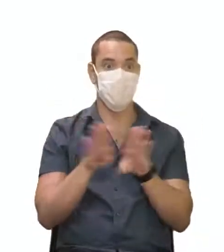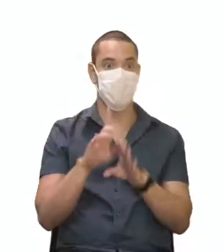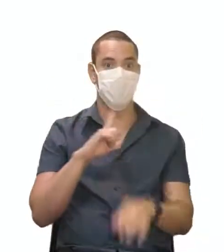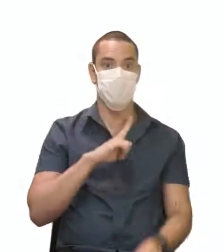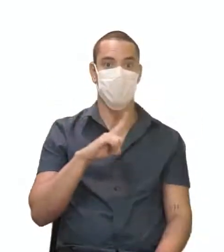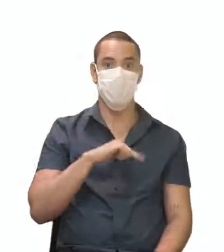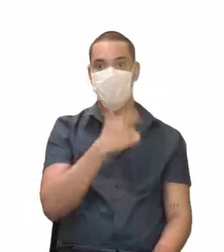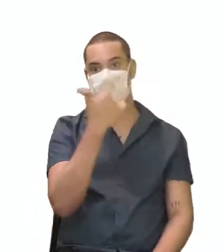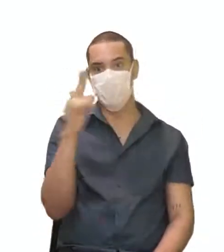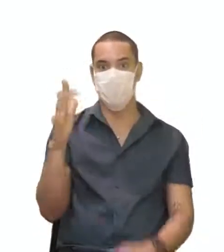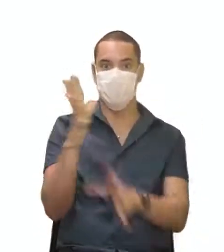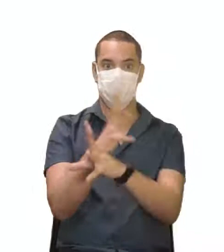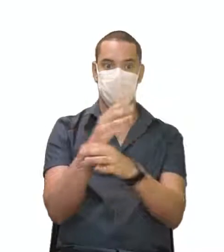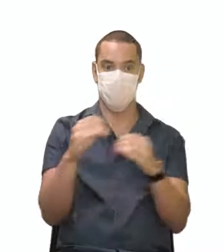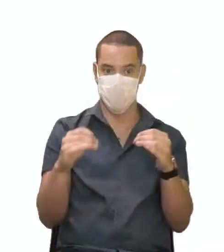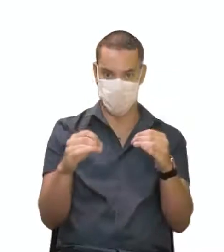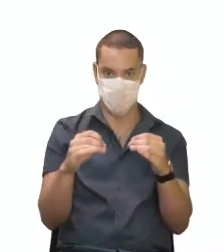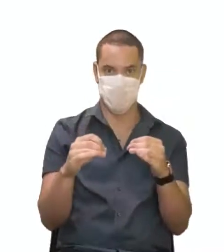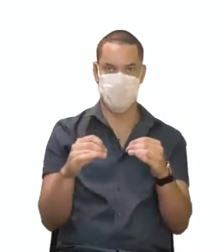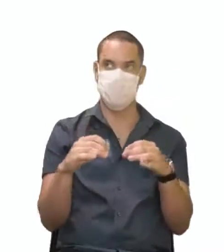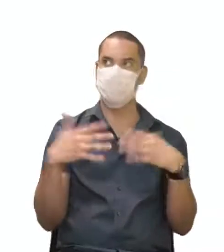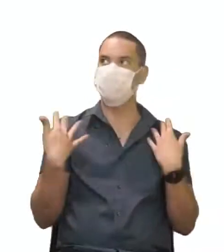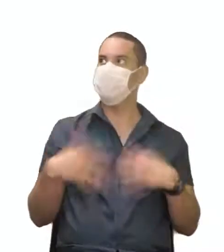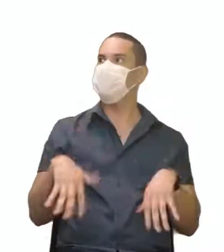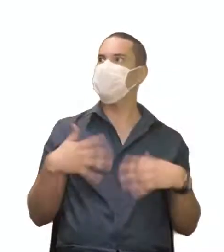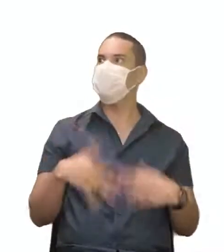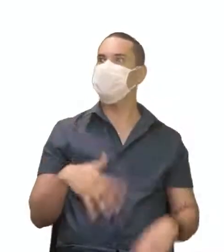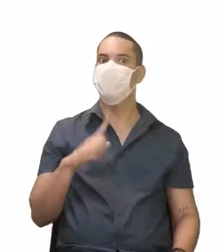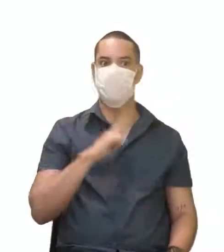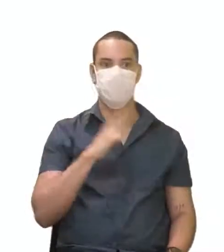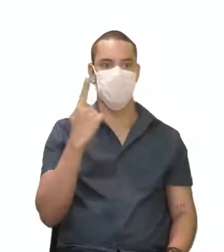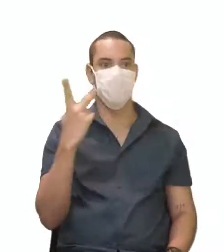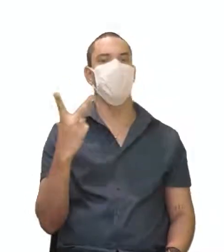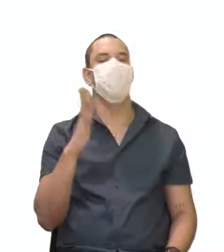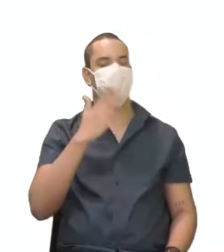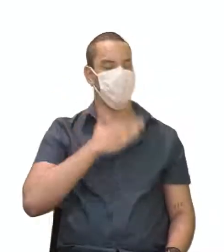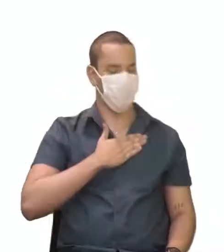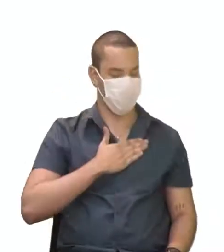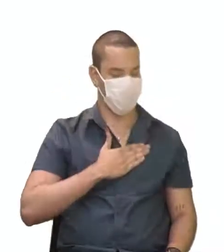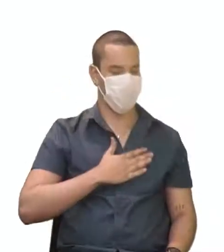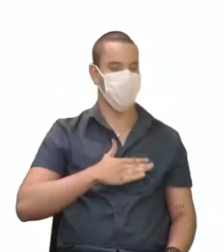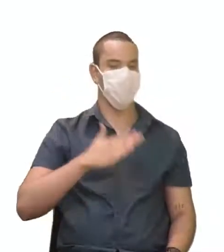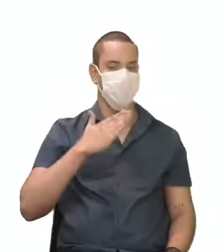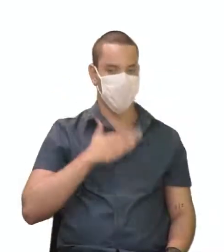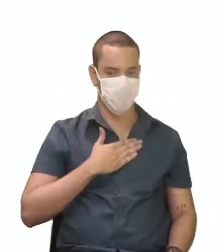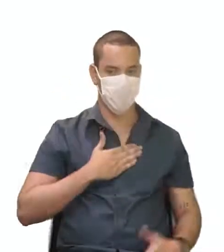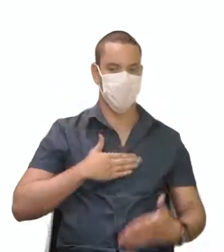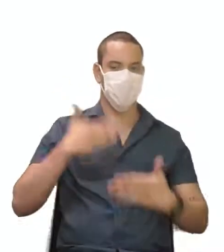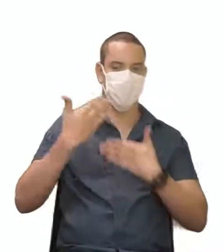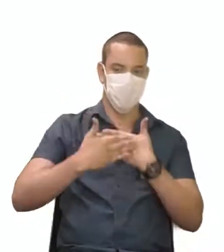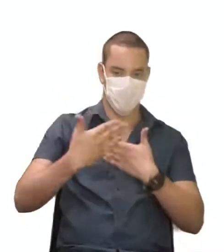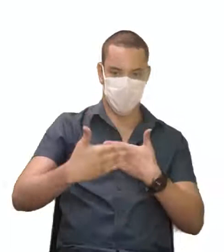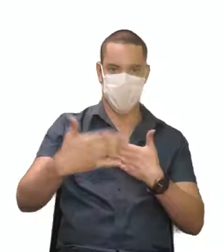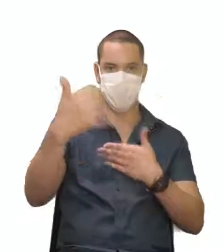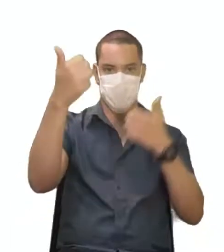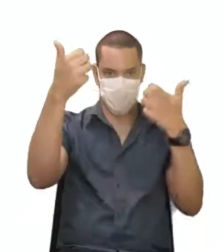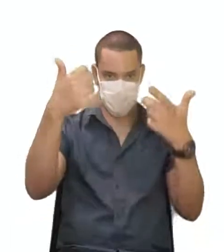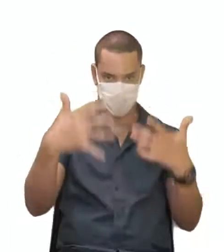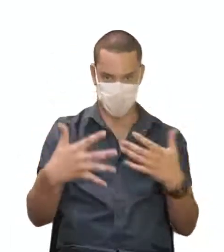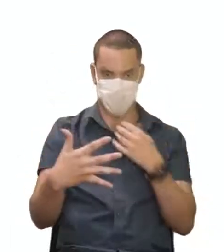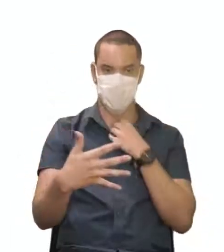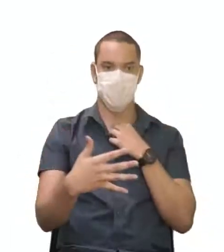da meiose. Eita, prof, mas a meiose não tem 1 e 2? Pois é, calma teu coração que a gente vai ver essa